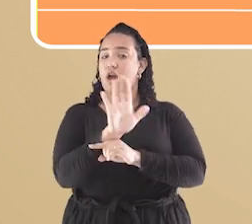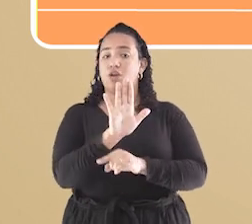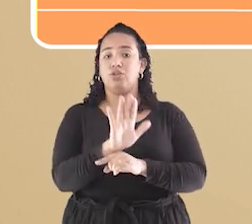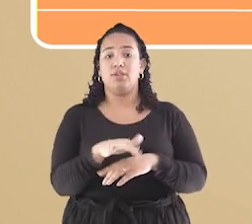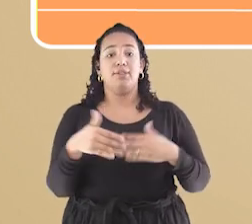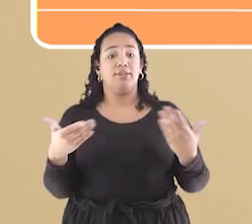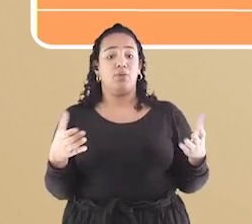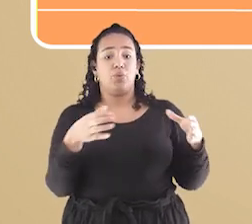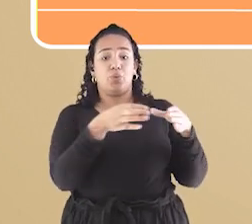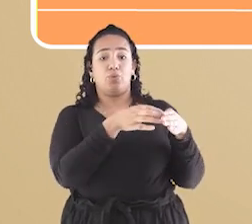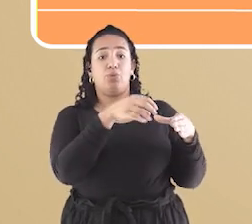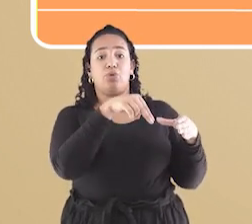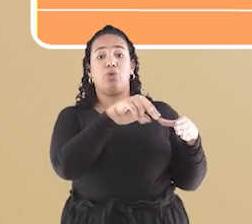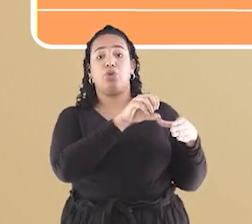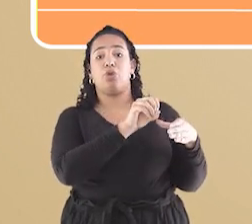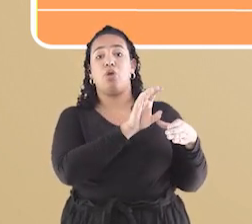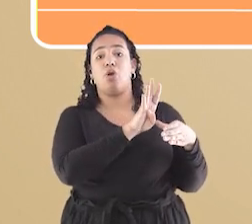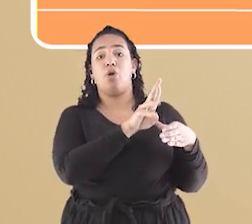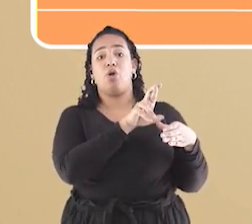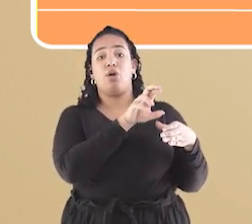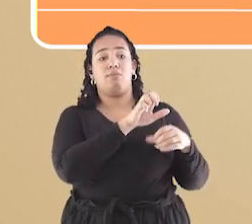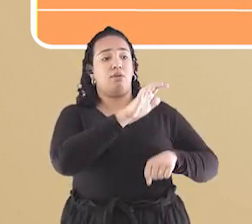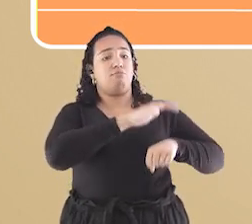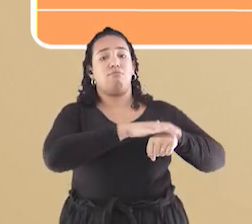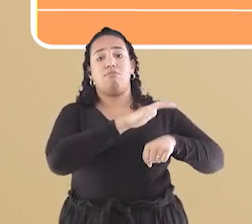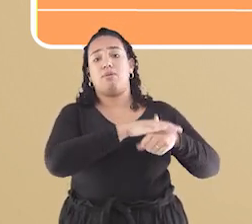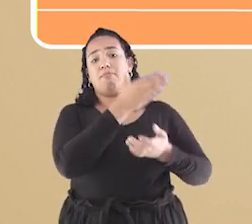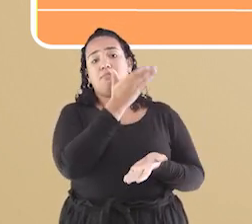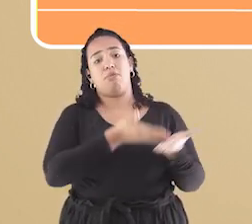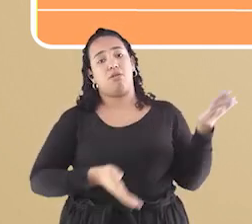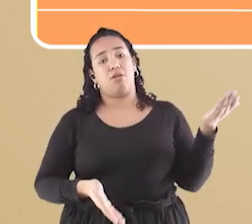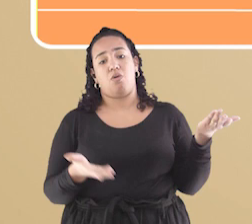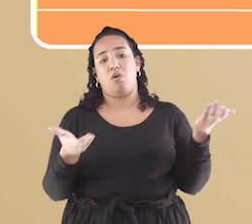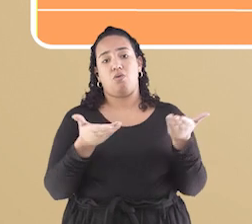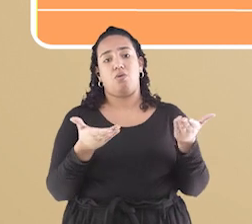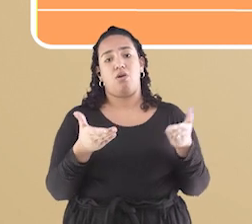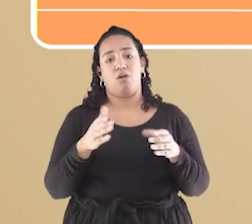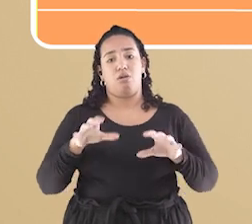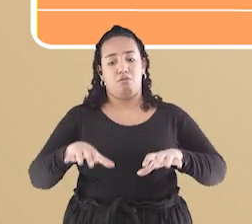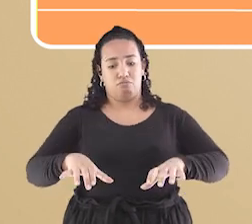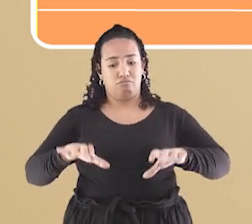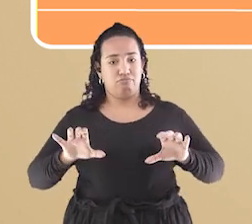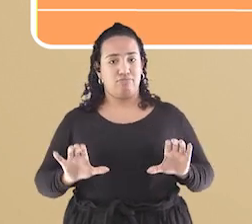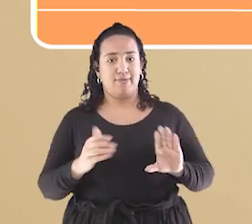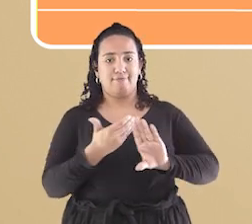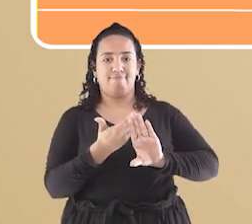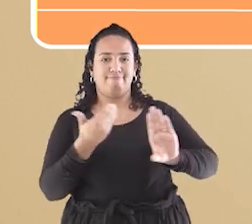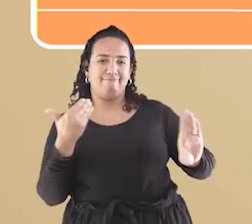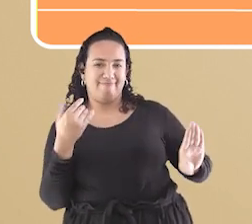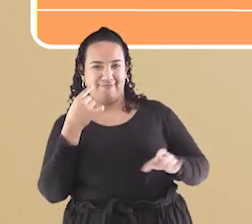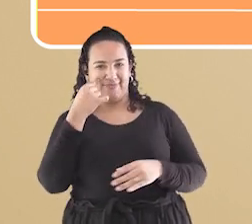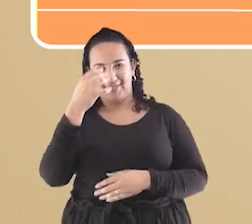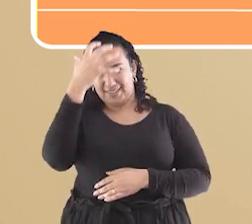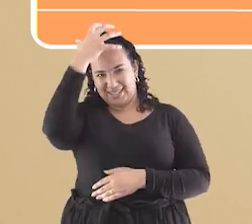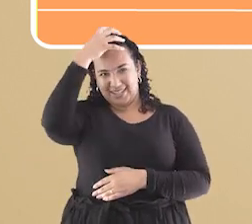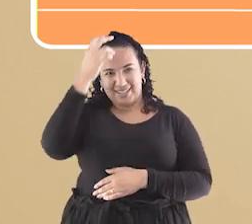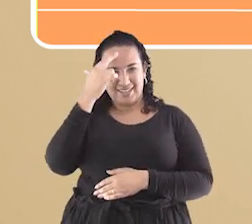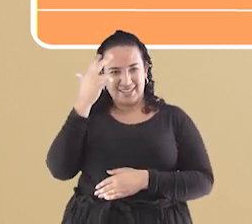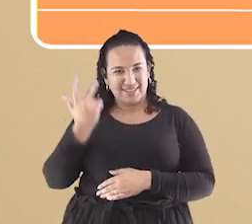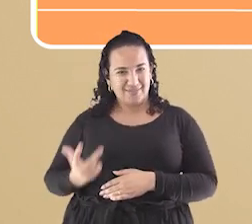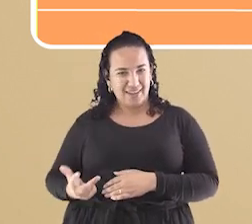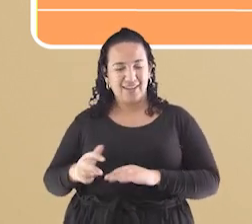a nobreza perdia a autonomia e tornava-se dependente do monarca. Bem esperto esse rei, né? Mas não para por aí não.